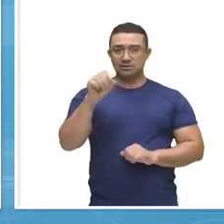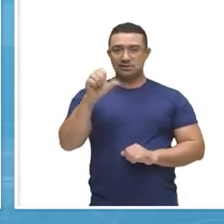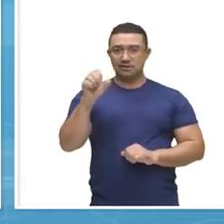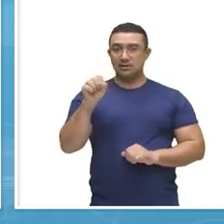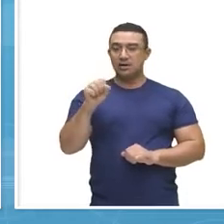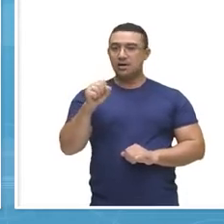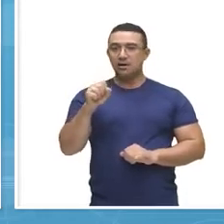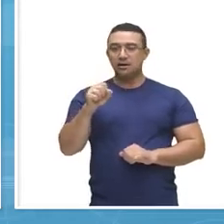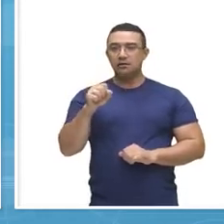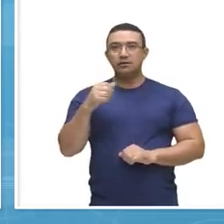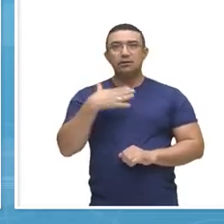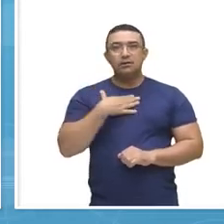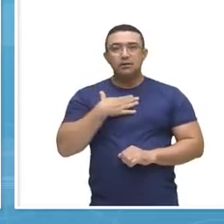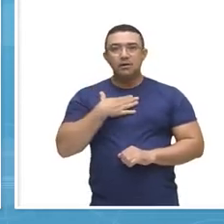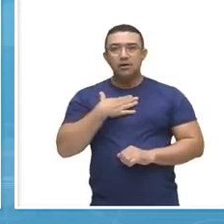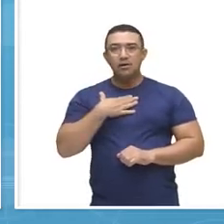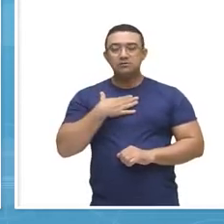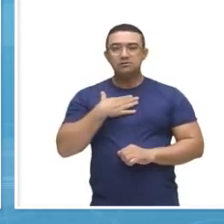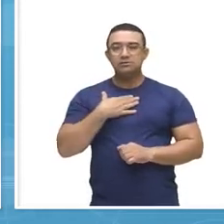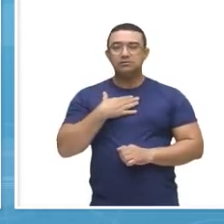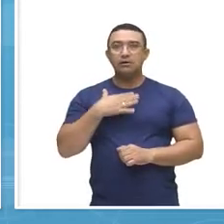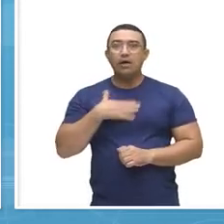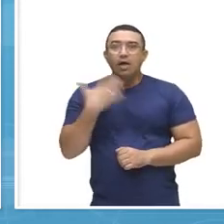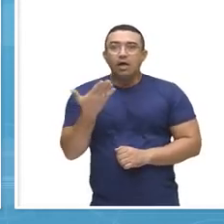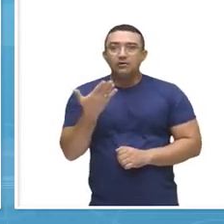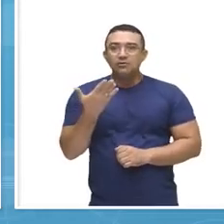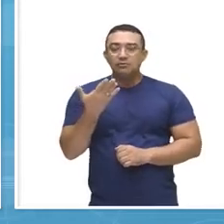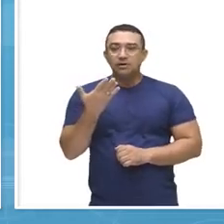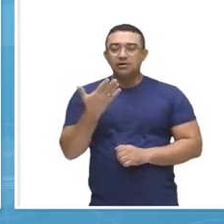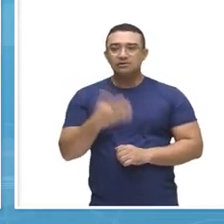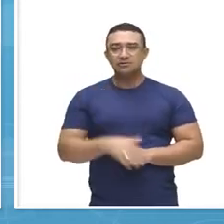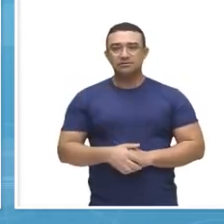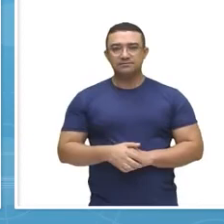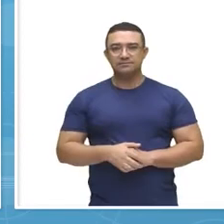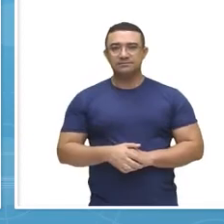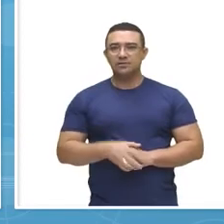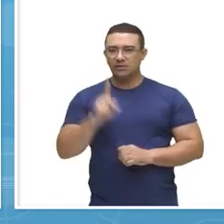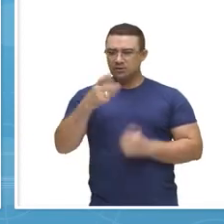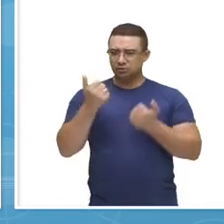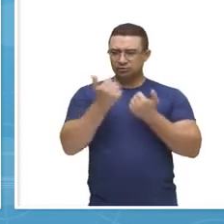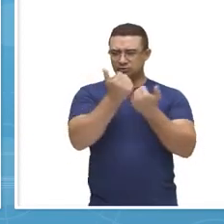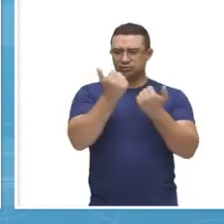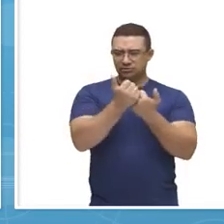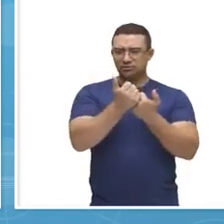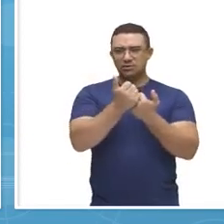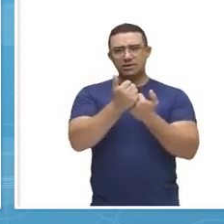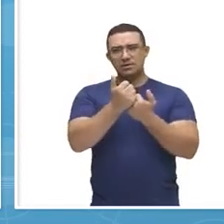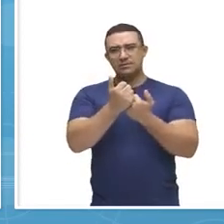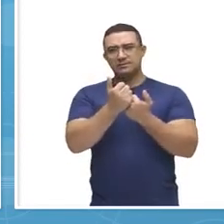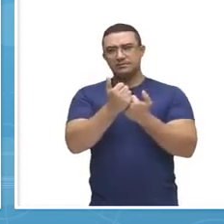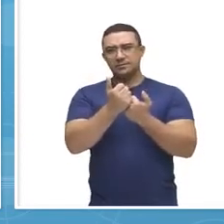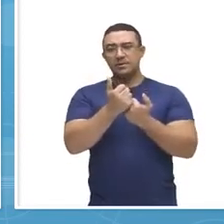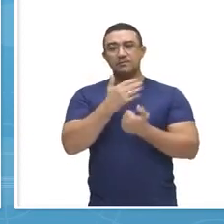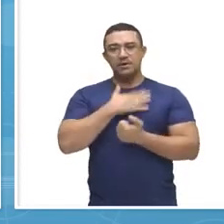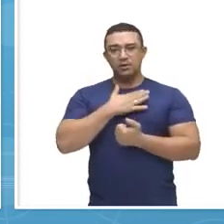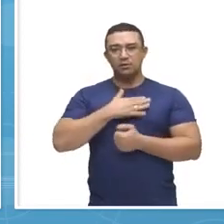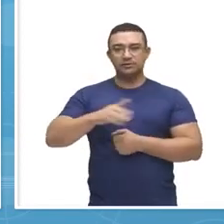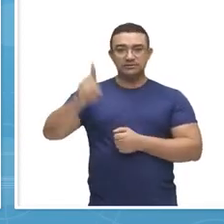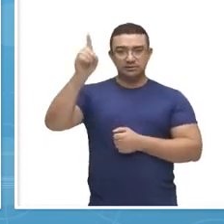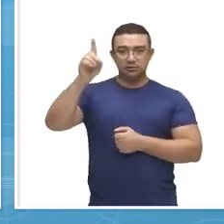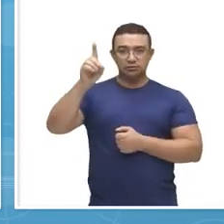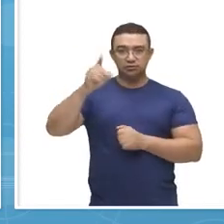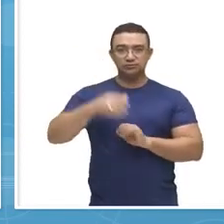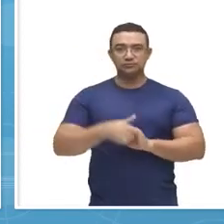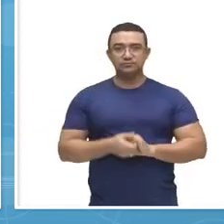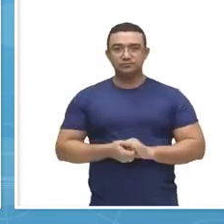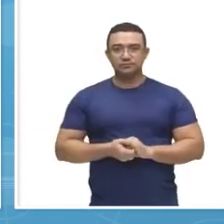Essa expressão, então, my goodness, eu utilizo para substituir my God. A expressão my God não é utilizada muito em língua inglesa,